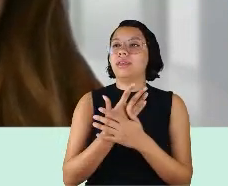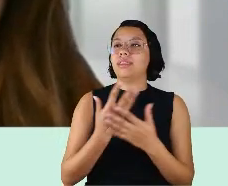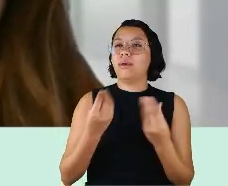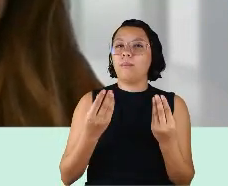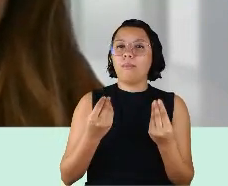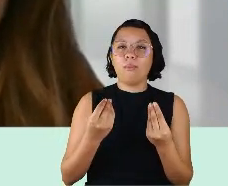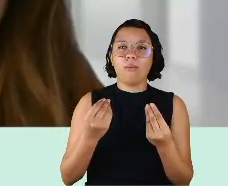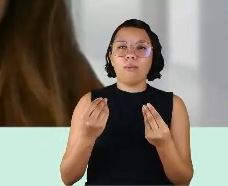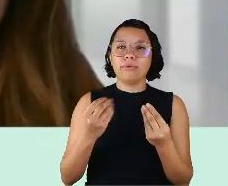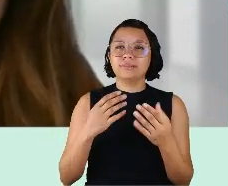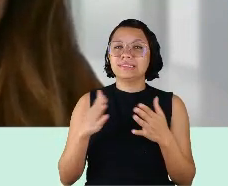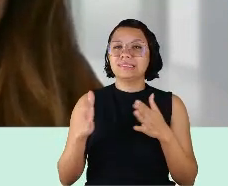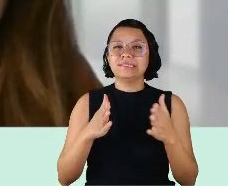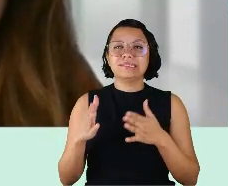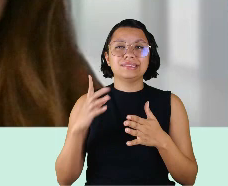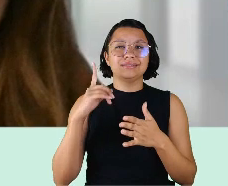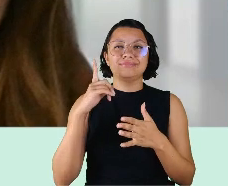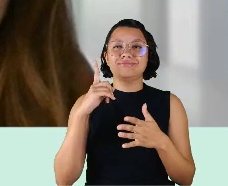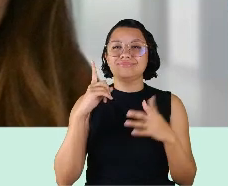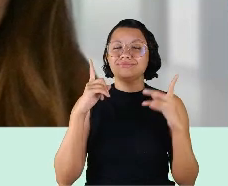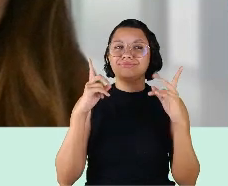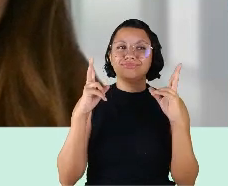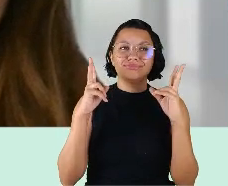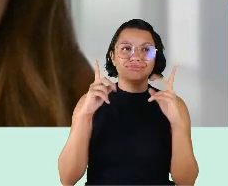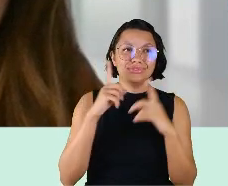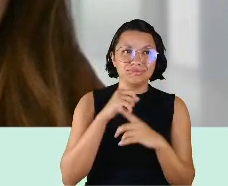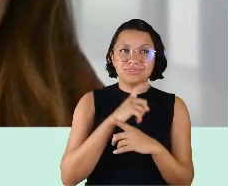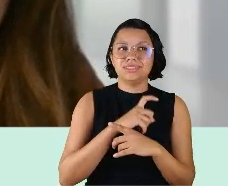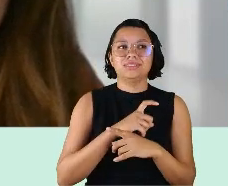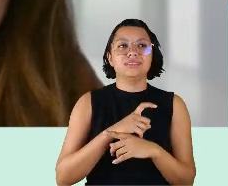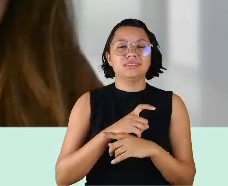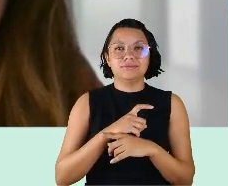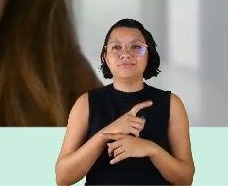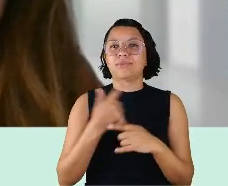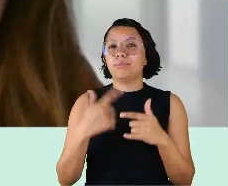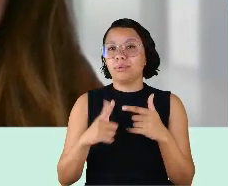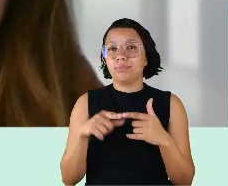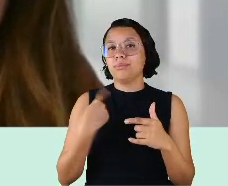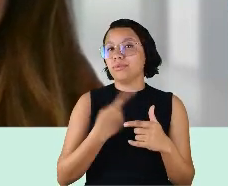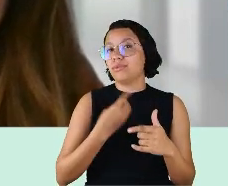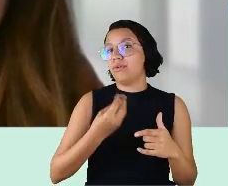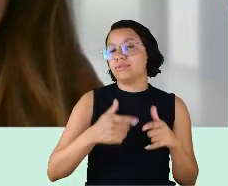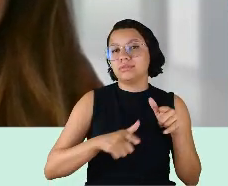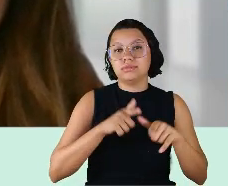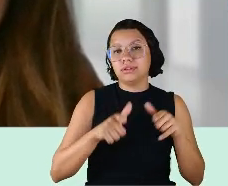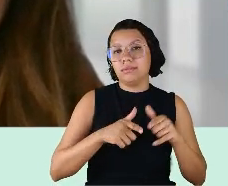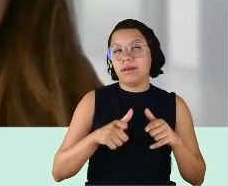muito complicados que desabonam o nosso trabalho. A gente tem